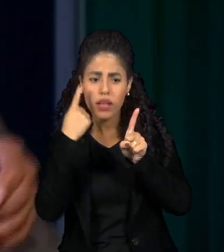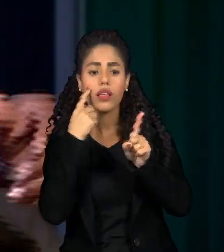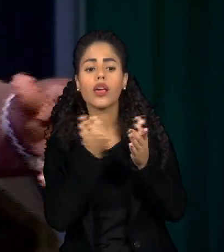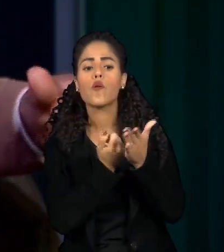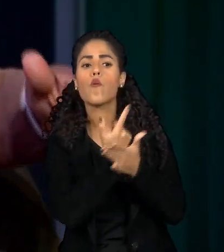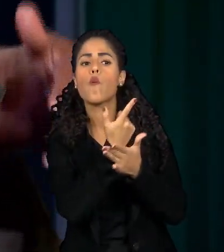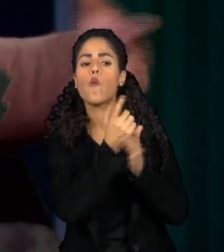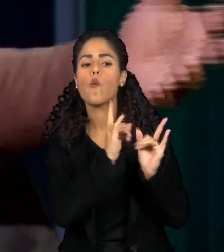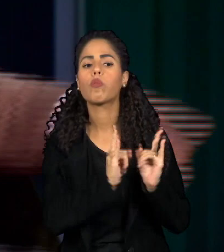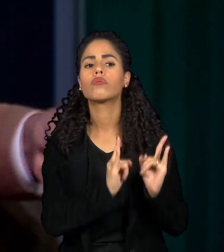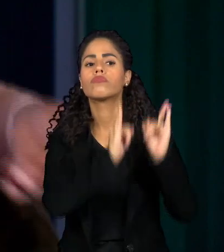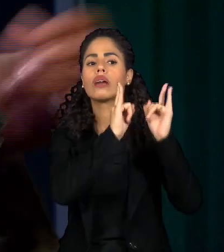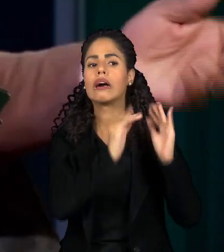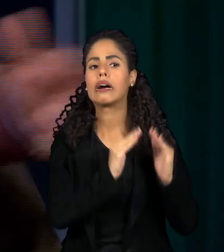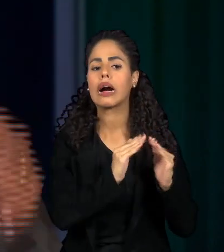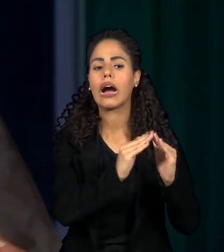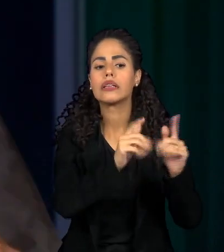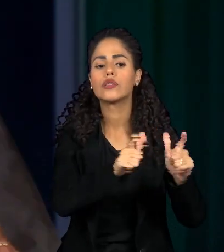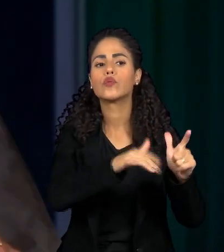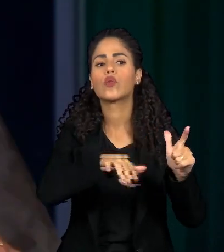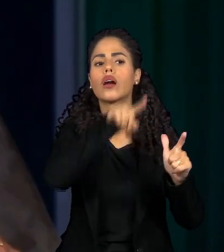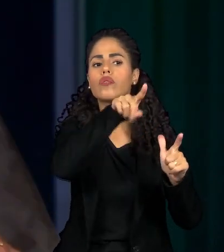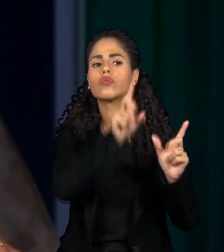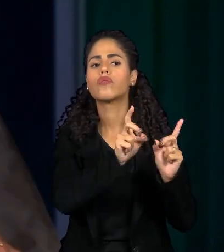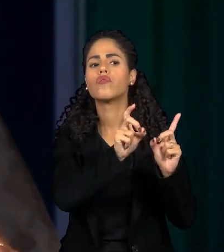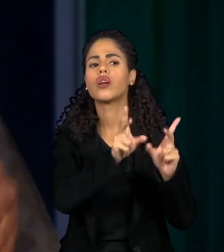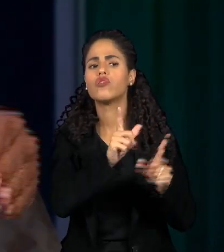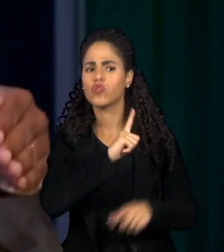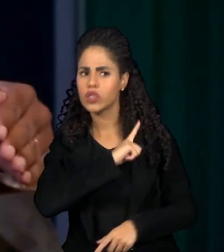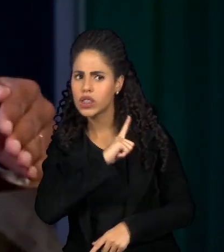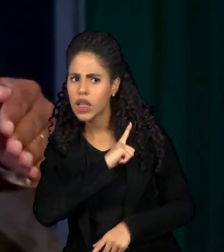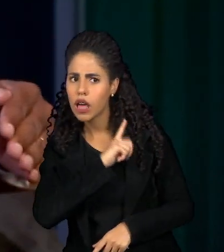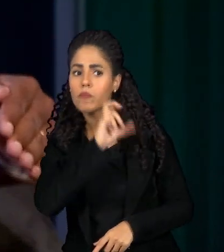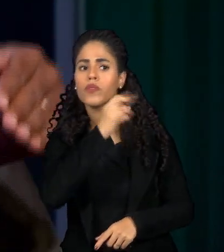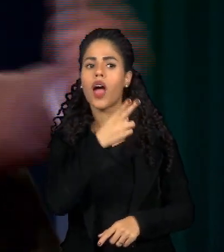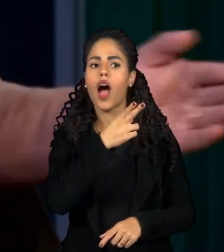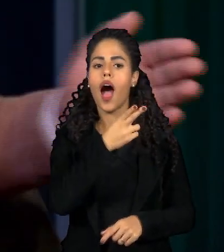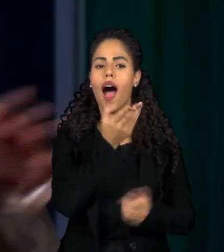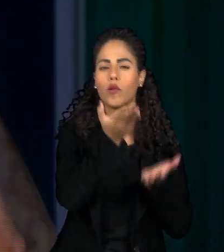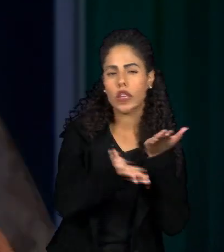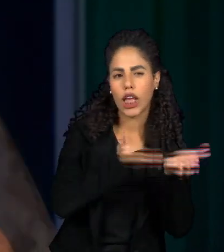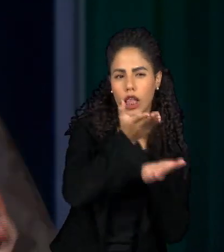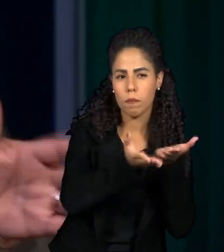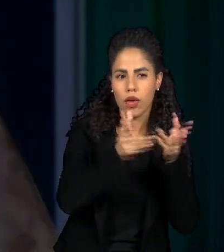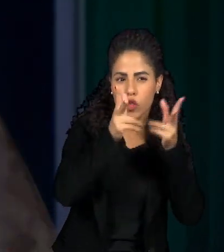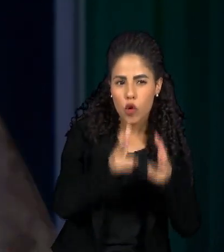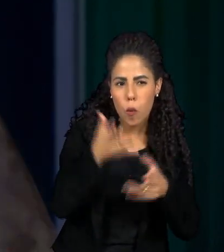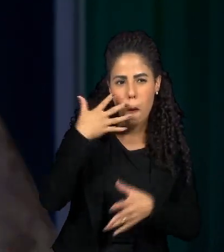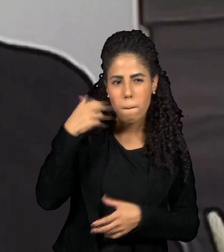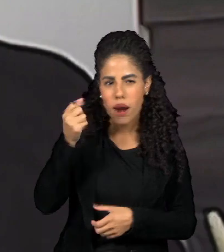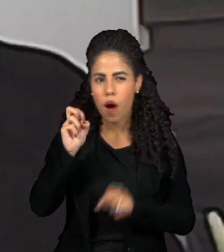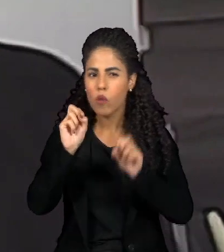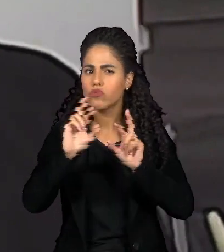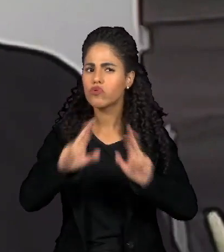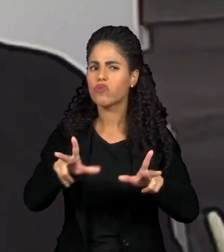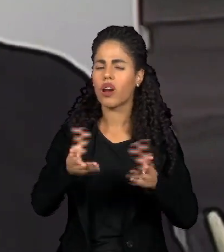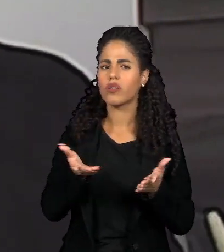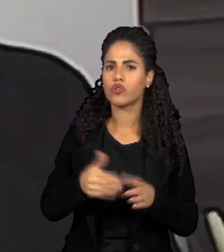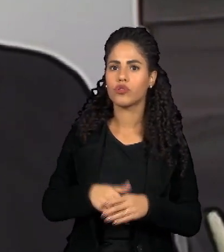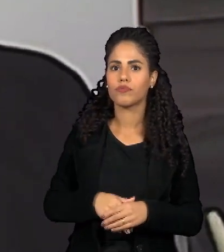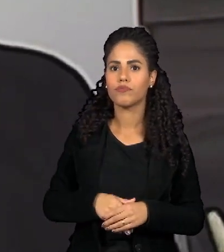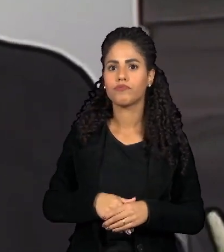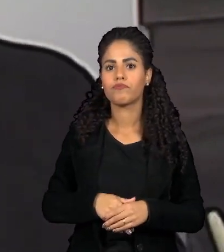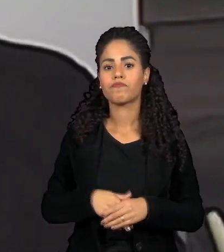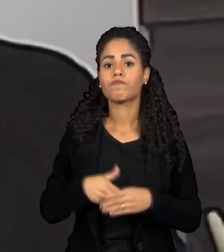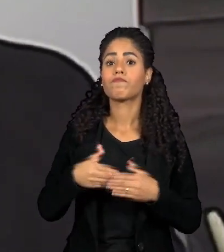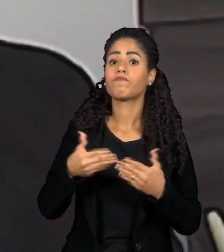imóvel nesses locais em que você comercializa, ele tem o tratamento idêntico de um branco ou não? Muito